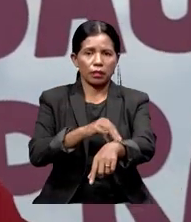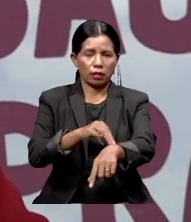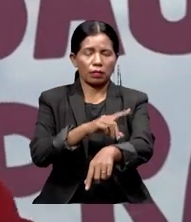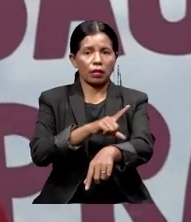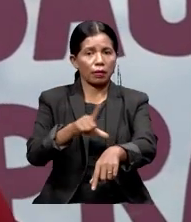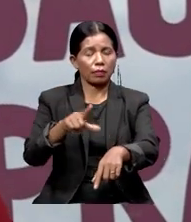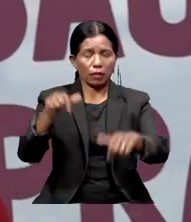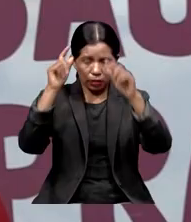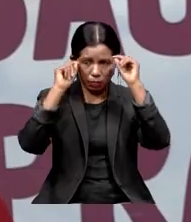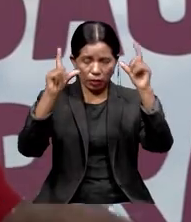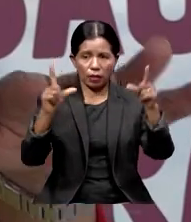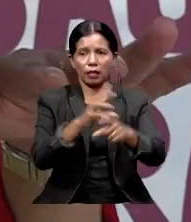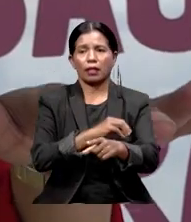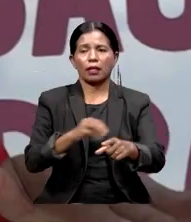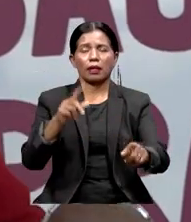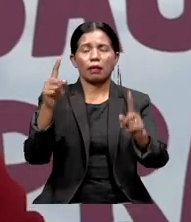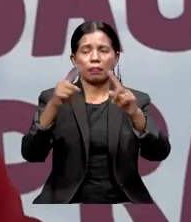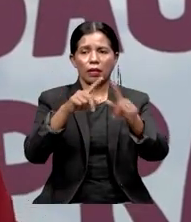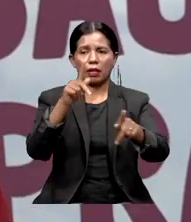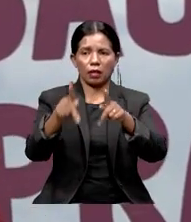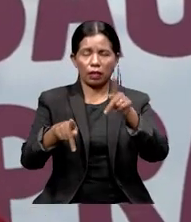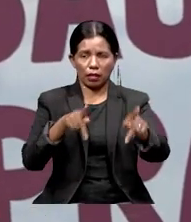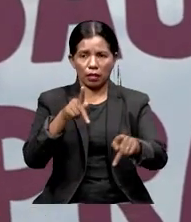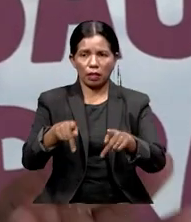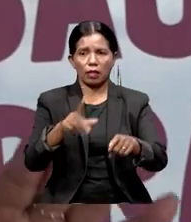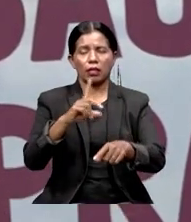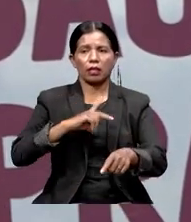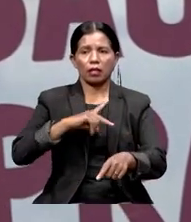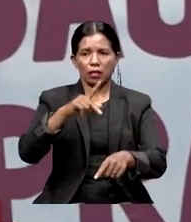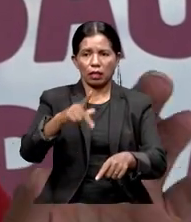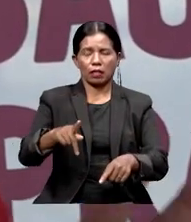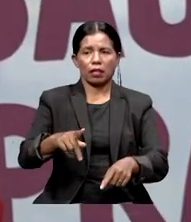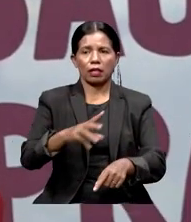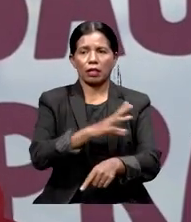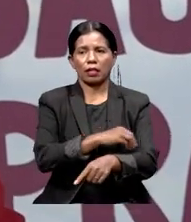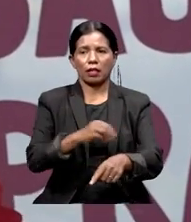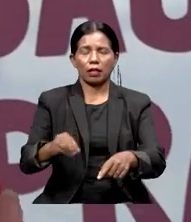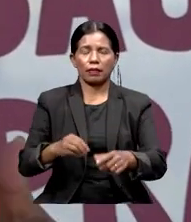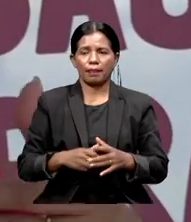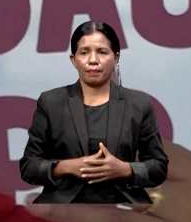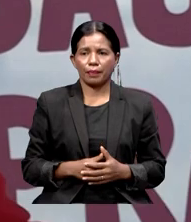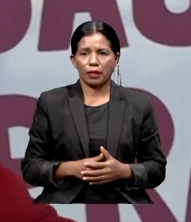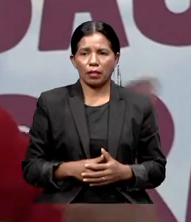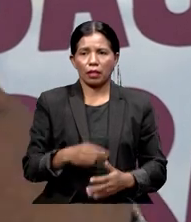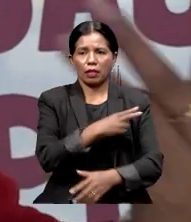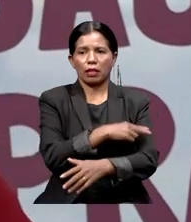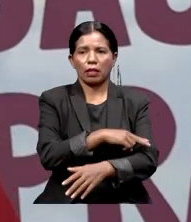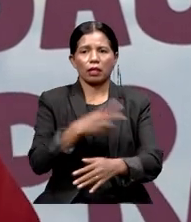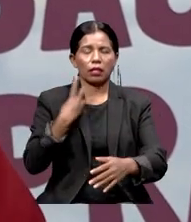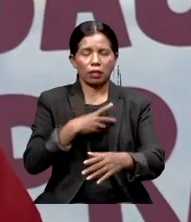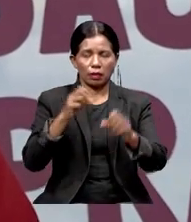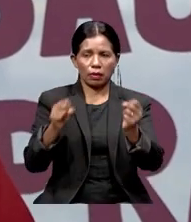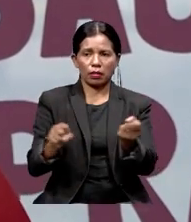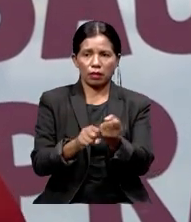ba komunidade iha, iha Likisa, Bazartete, Lumustiba. E a possibilidade, e tamos belo